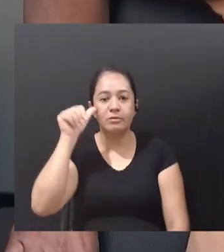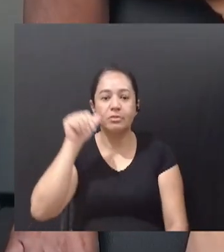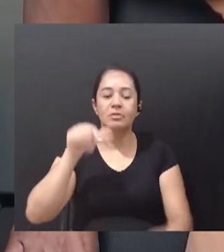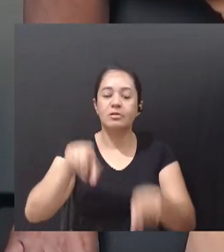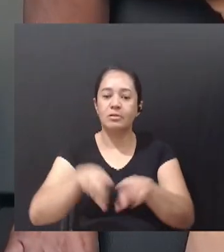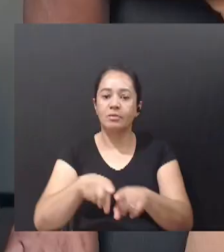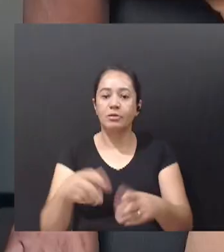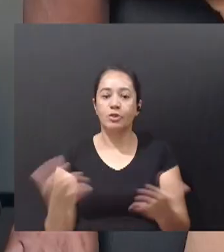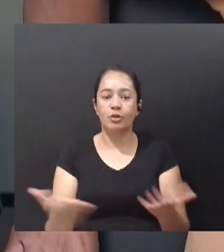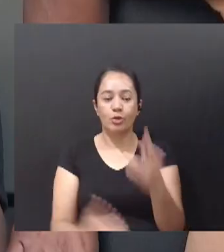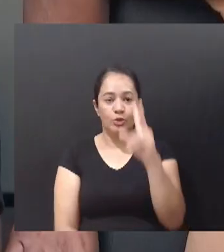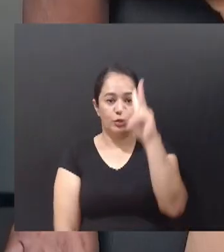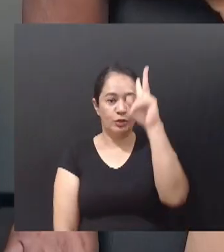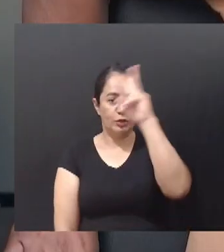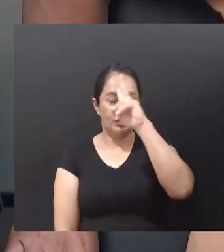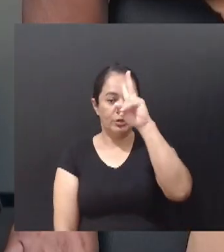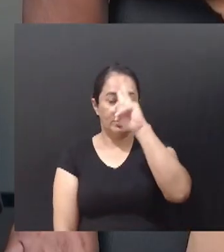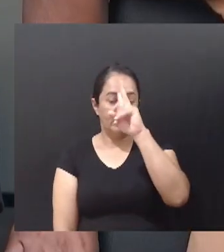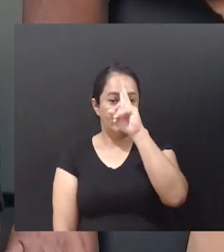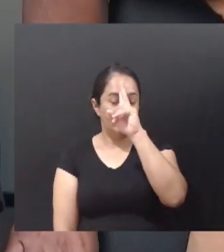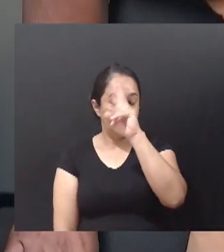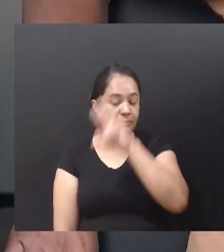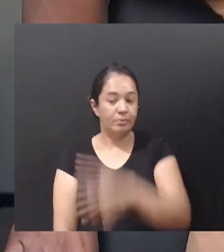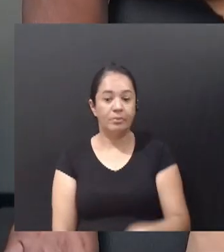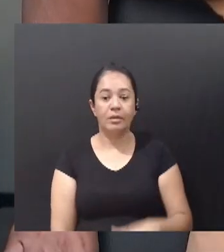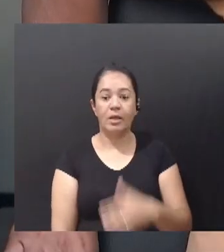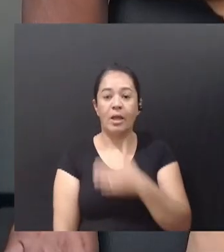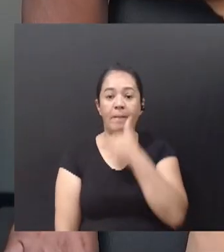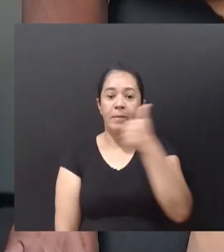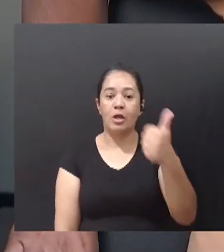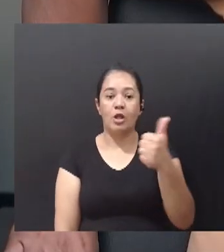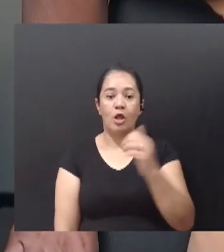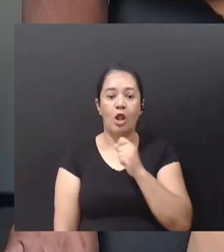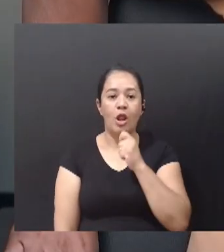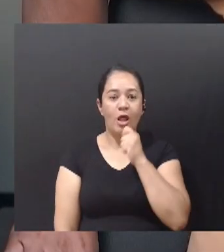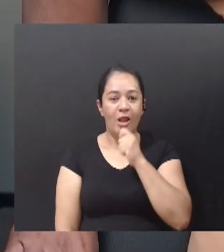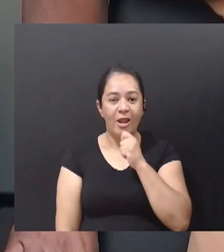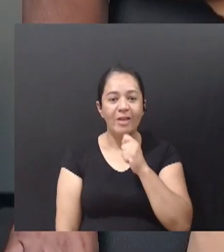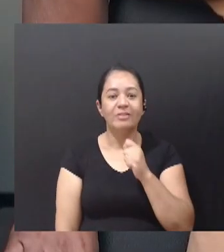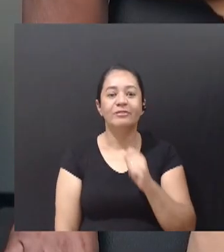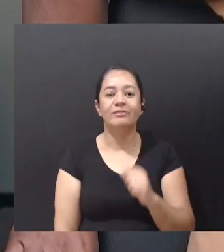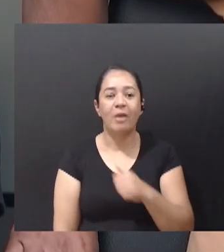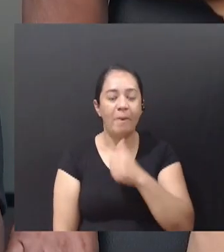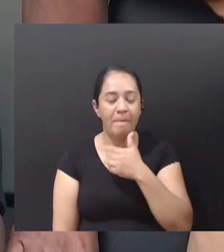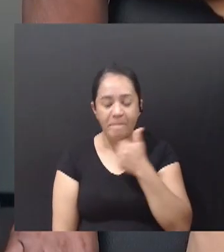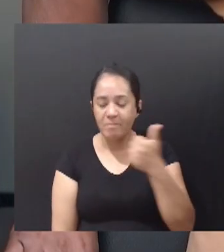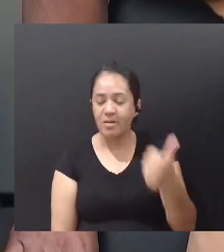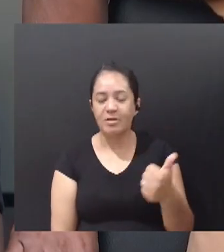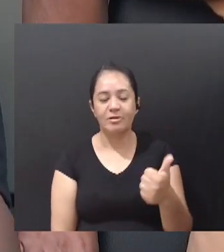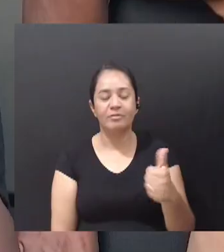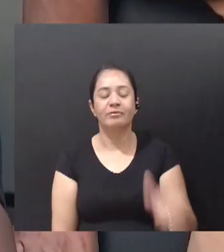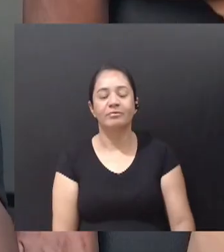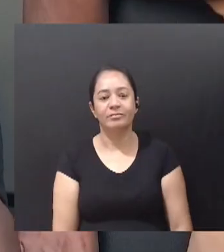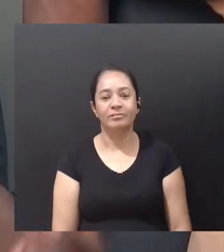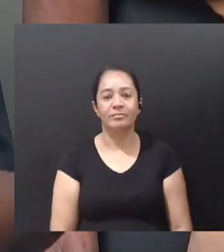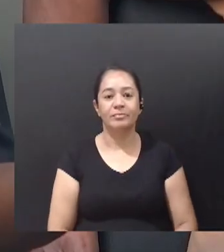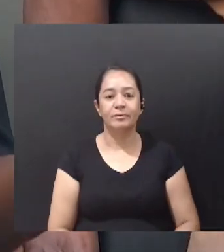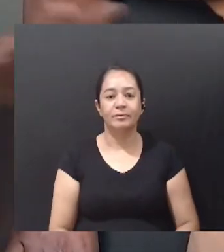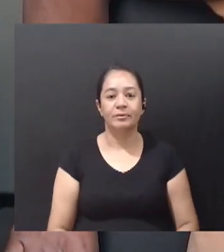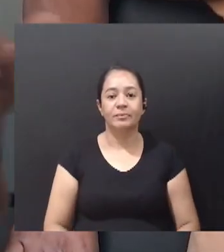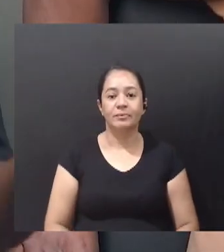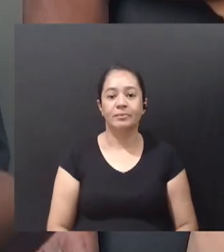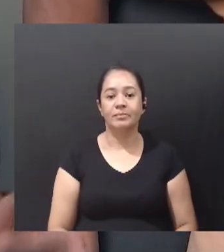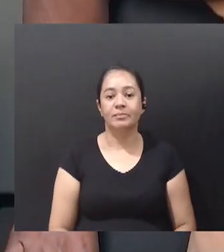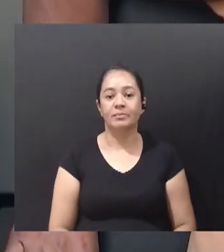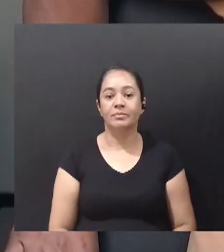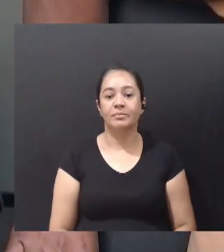como a maior cantora que tem, né? Pioneira, na verdade, né? Então, assim, eu gostaria que